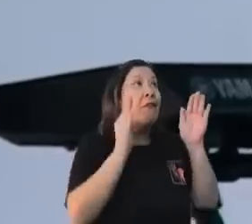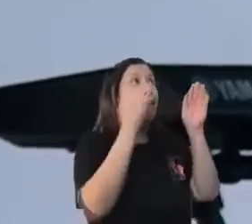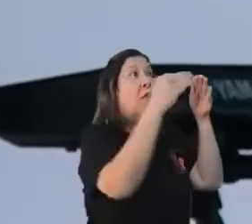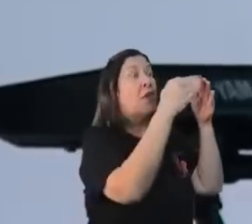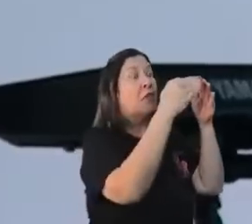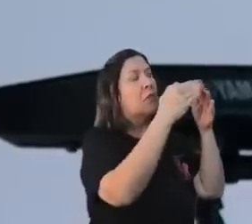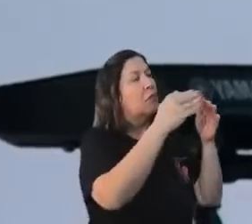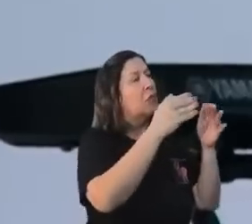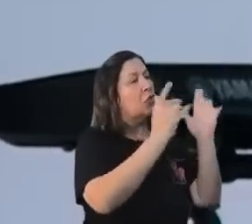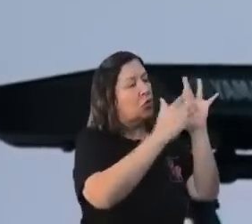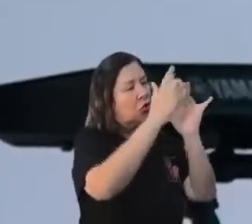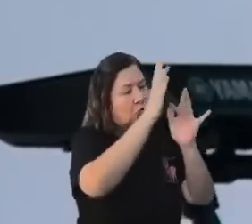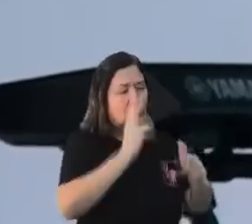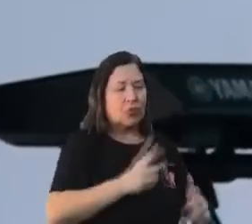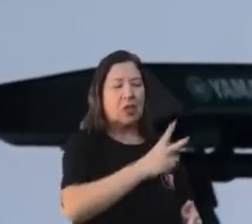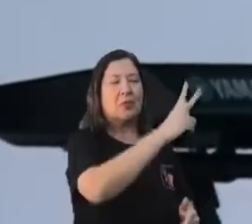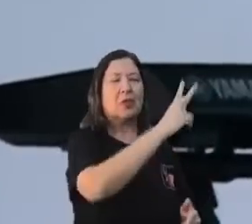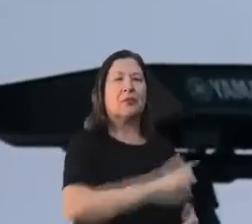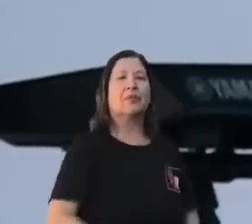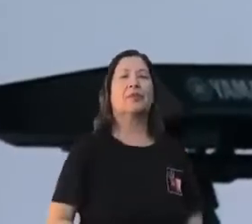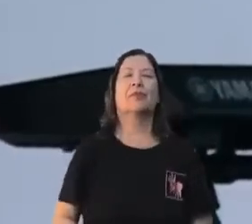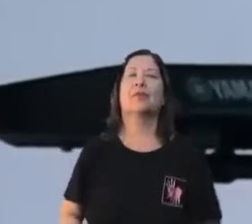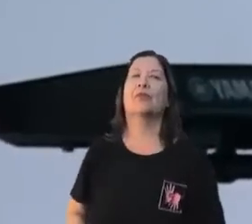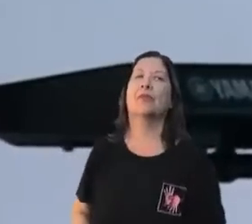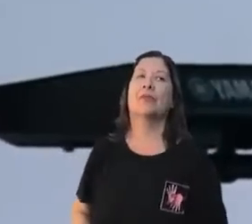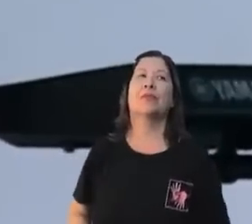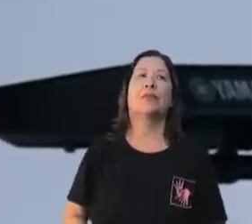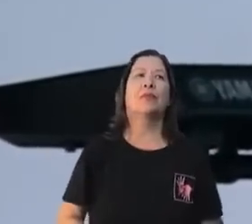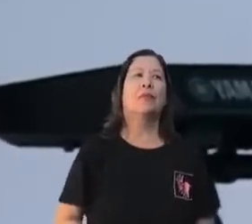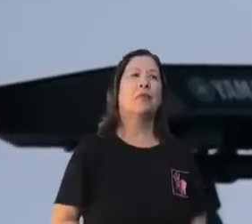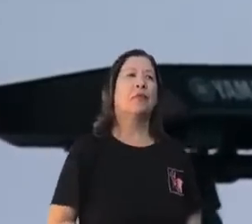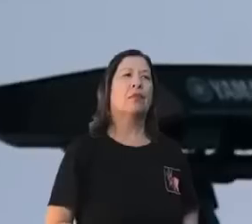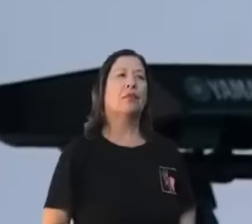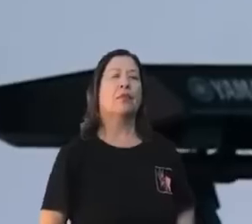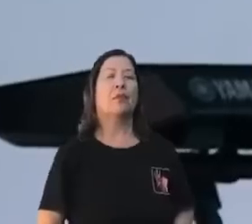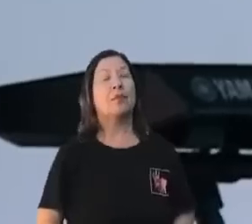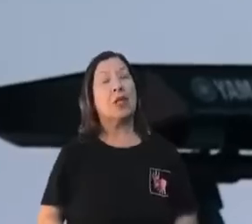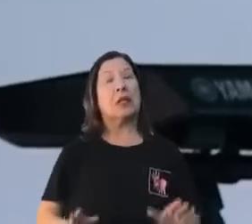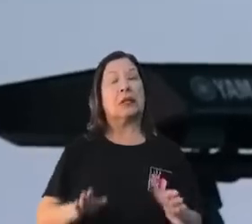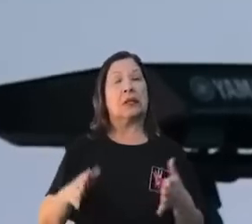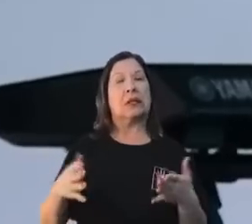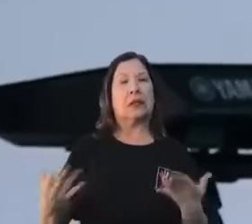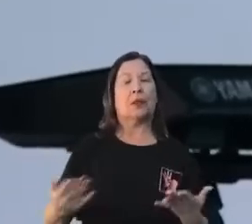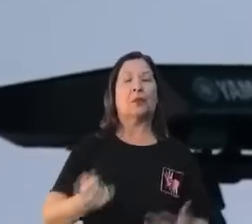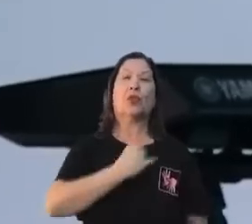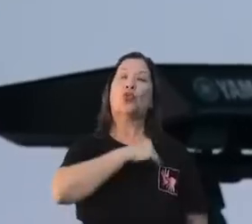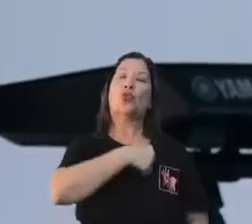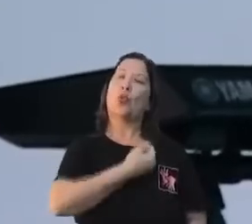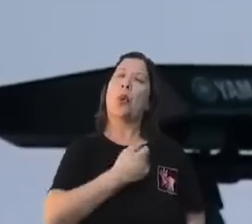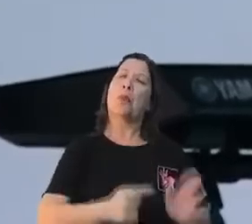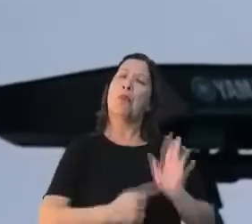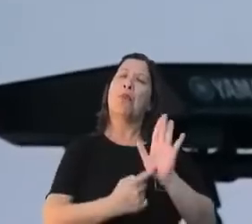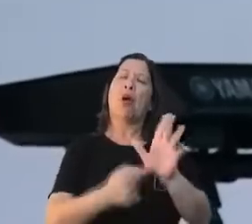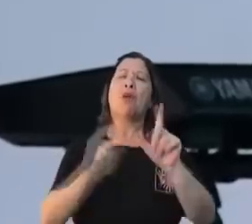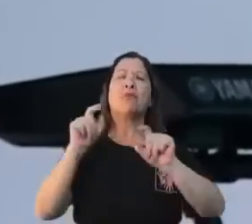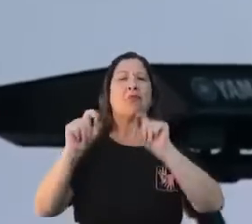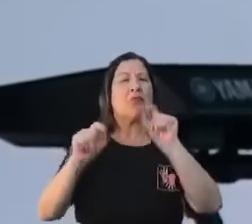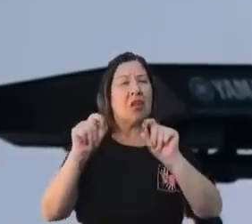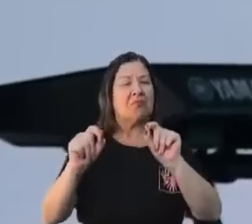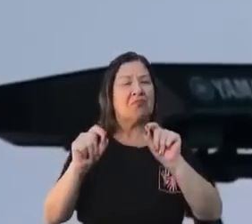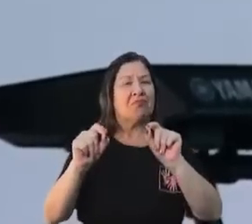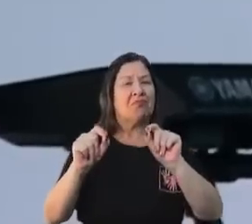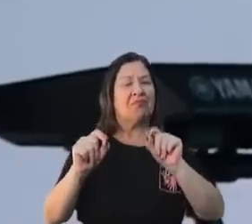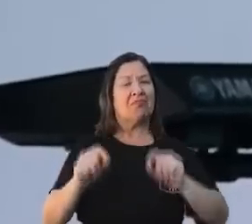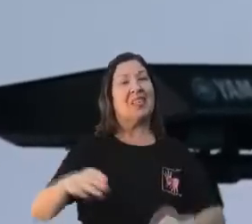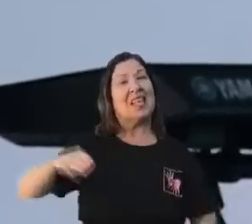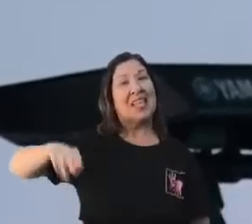Porque só João retrata isso, que Maria enxuga os pés